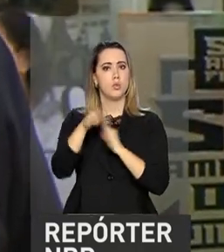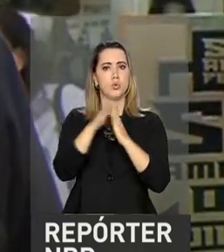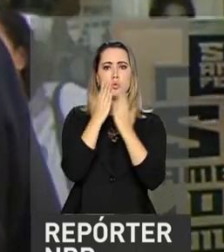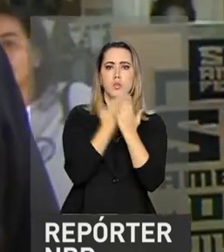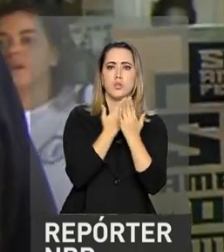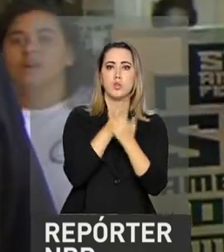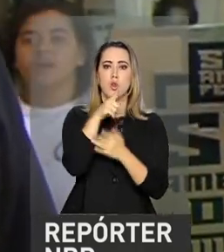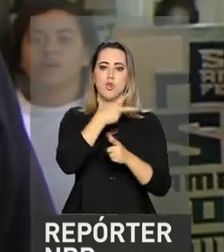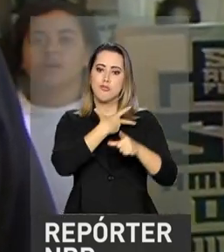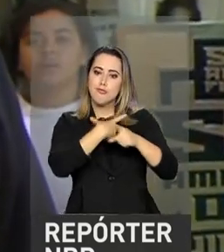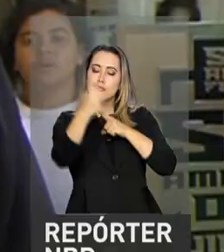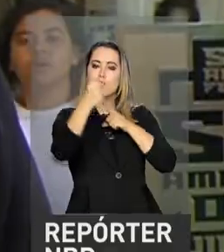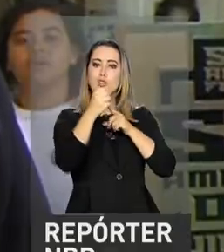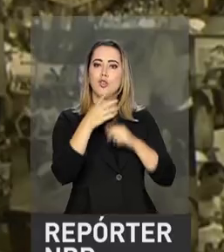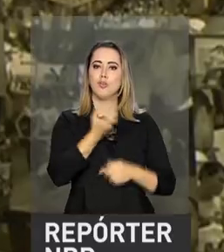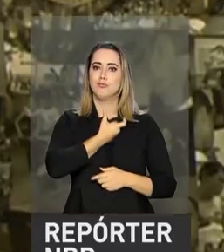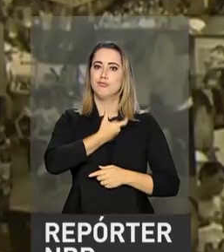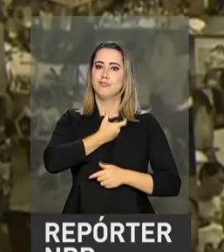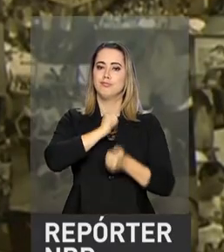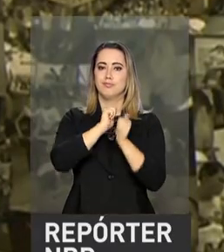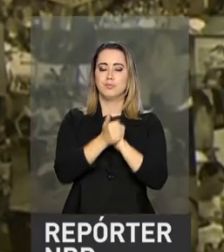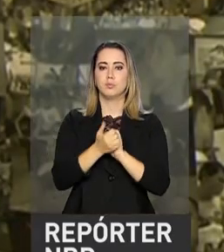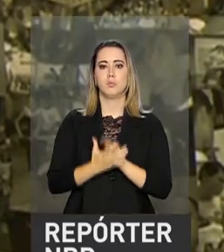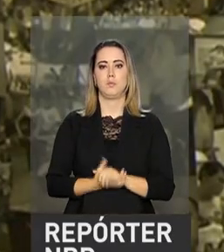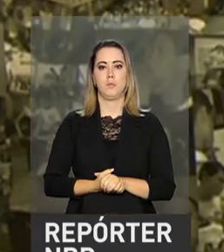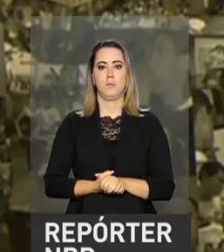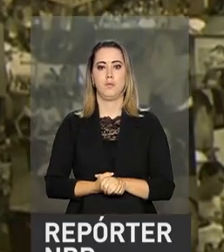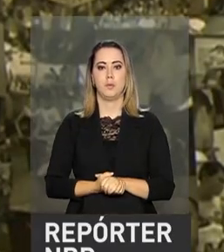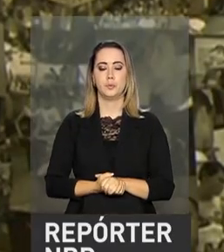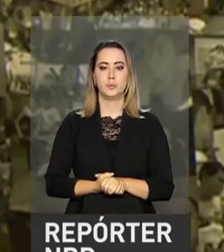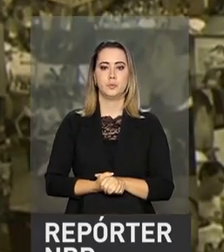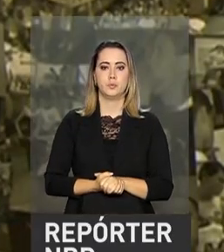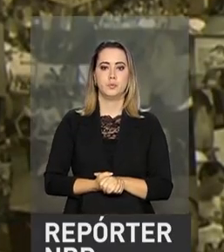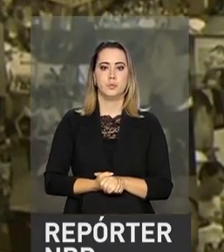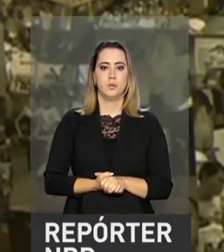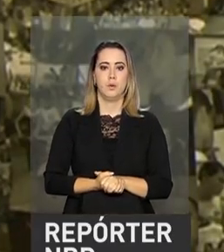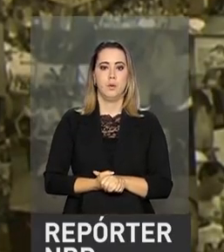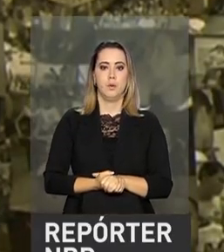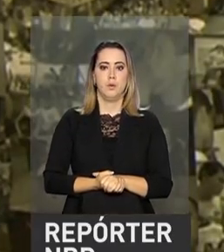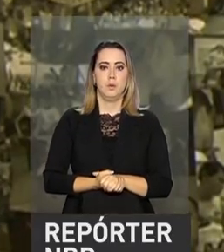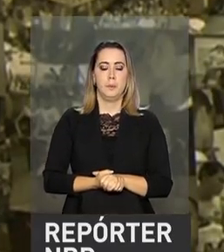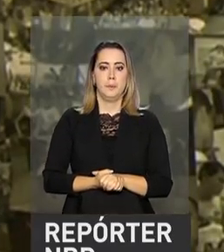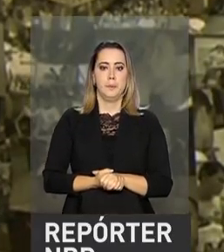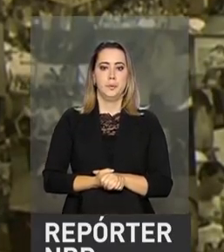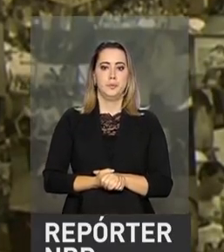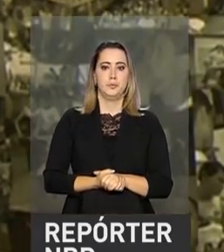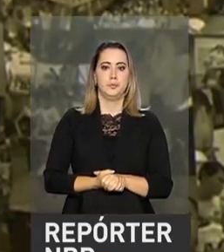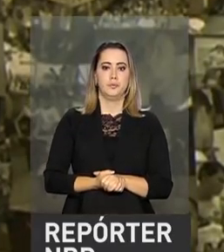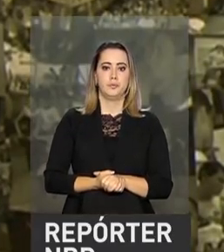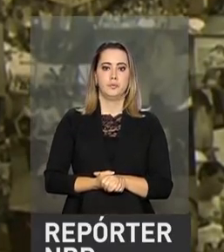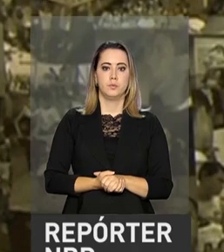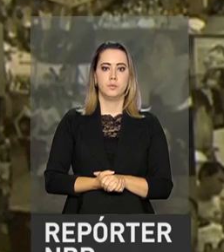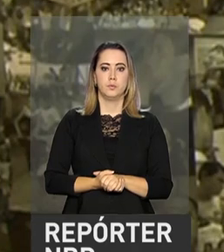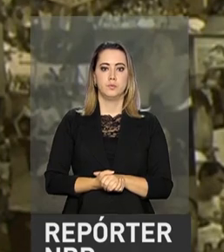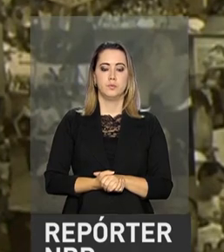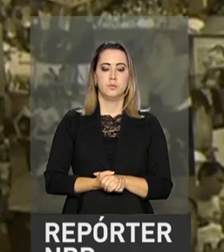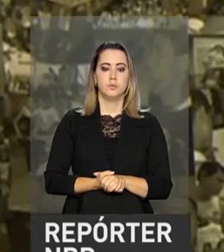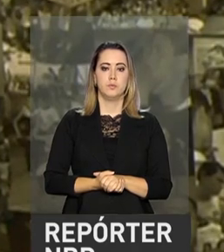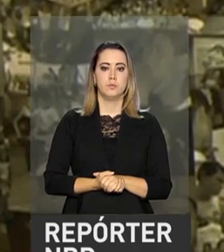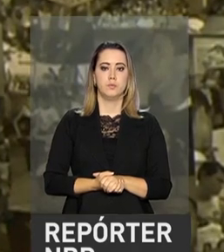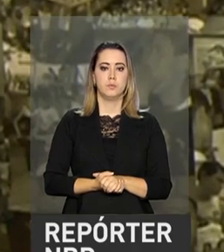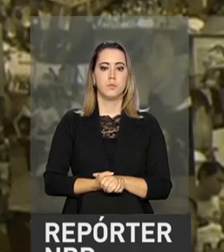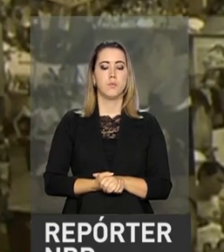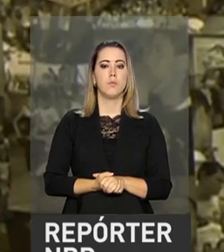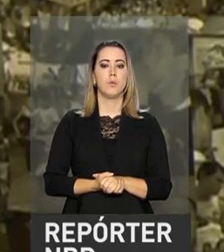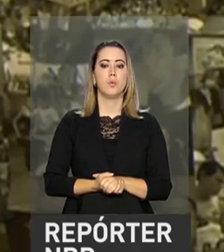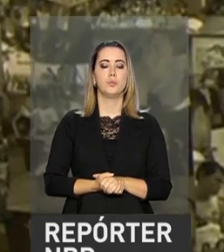ele é hoje campeão no esporte. O primeiro campeonato, eu vi o professor novo de jiu-jitsu aqui, e eu